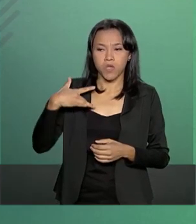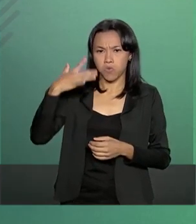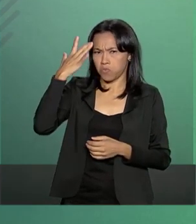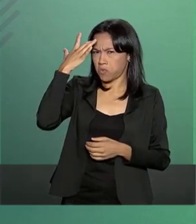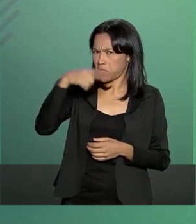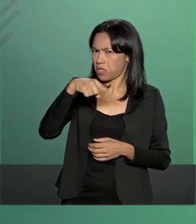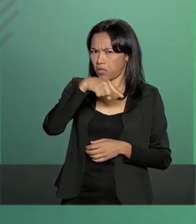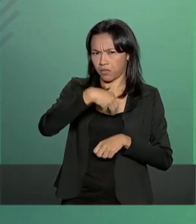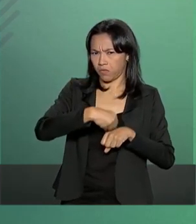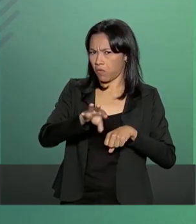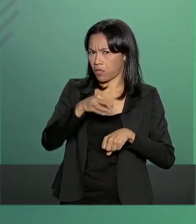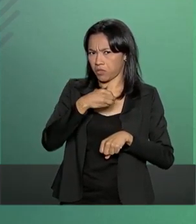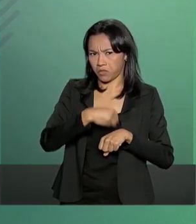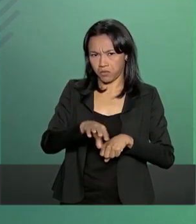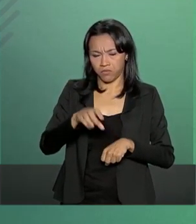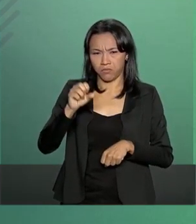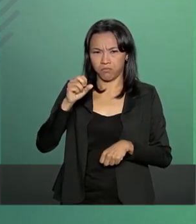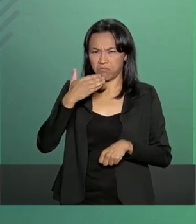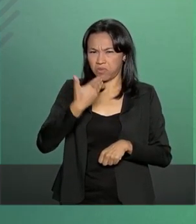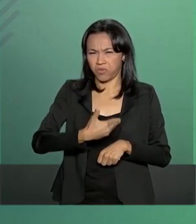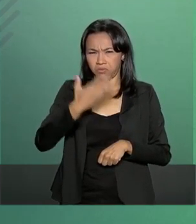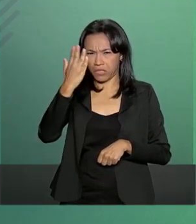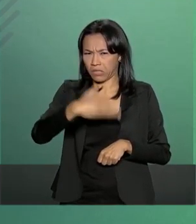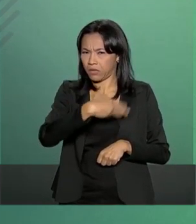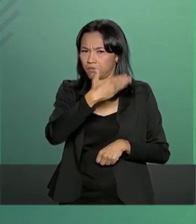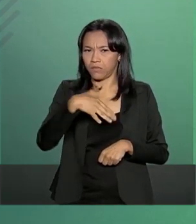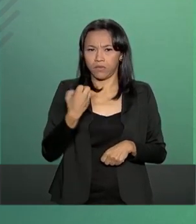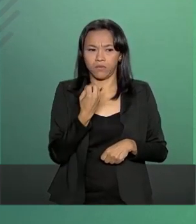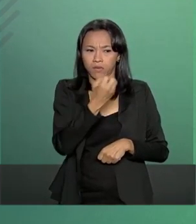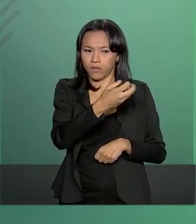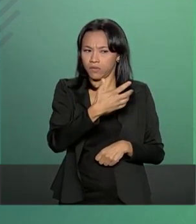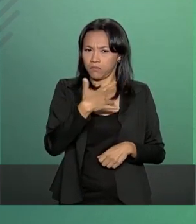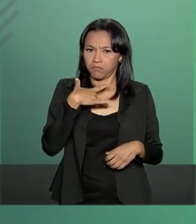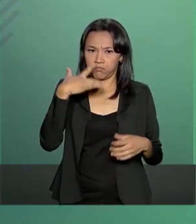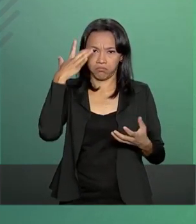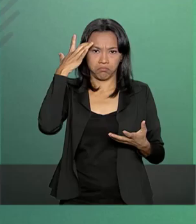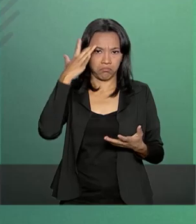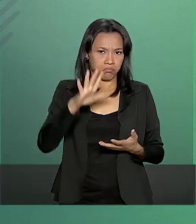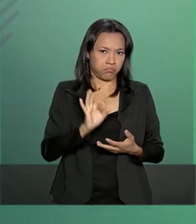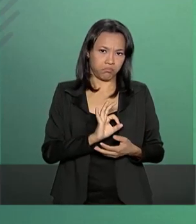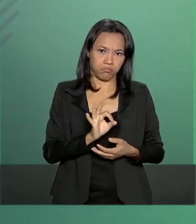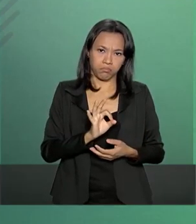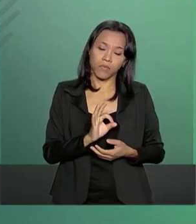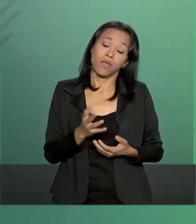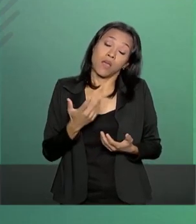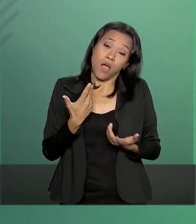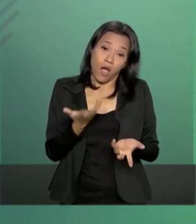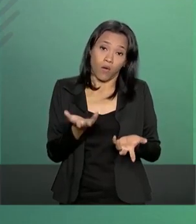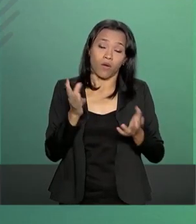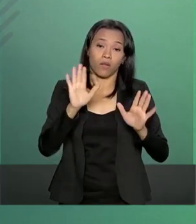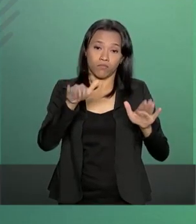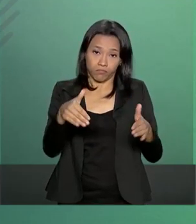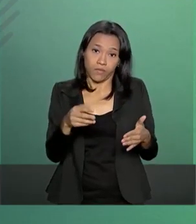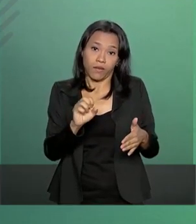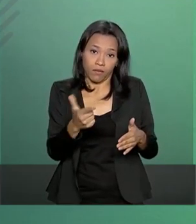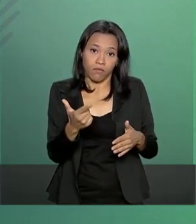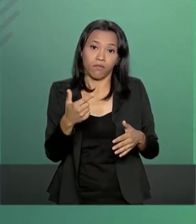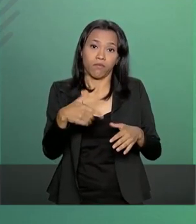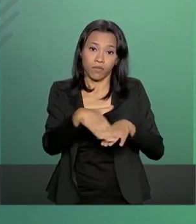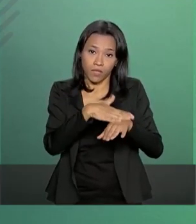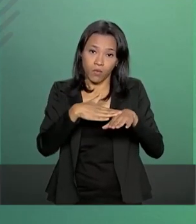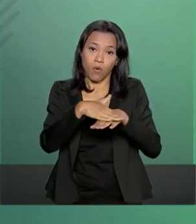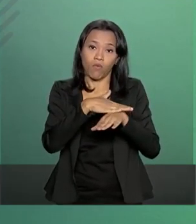o presidente tenha solicitado o cancelamento da viagem. Com relação a reuniões com os ministros, como eu disse, ele terá a possibilidade